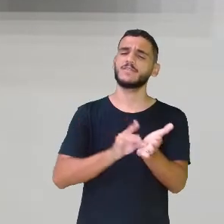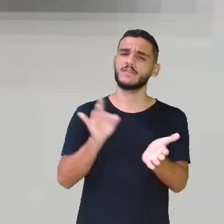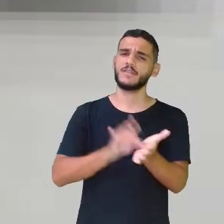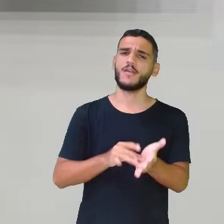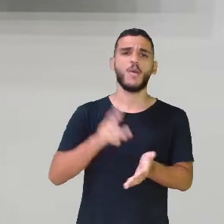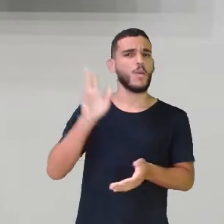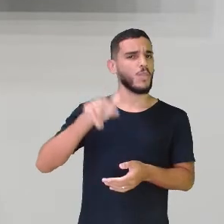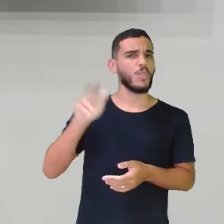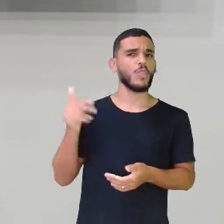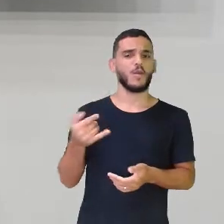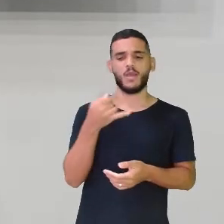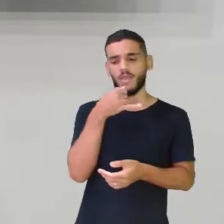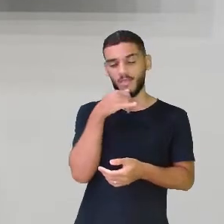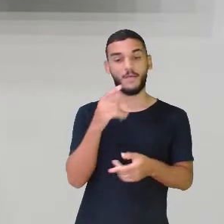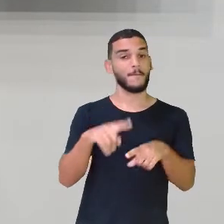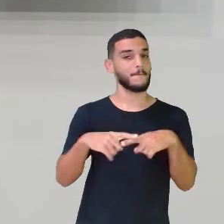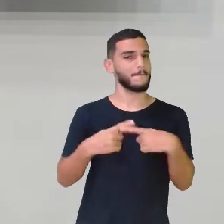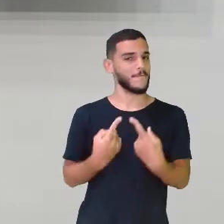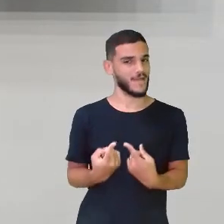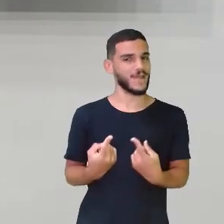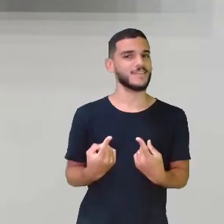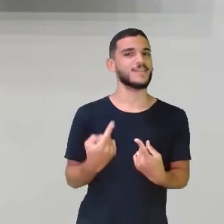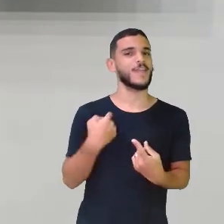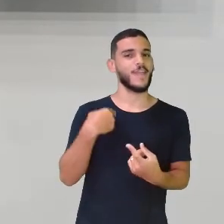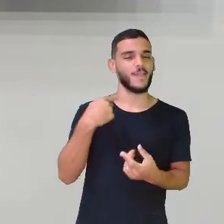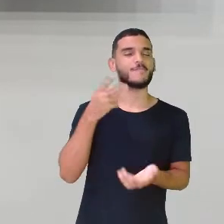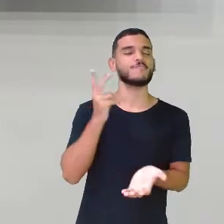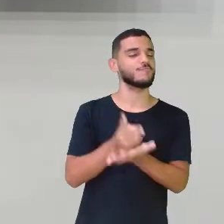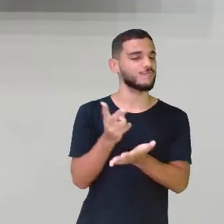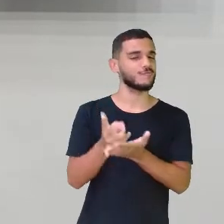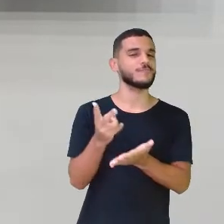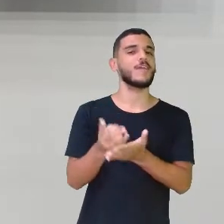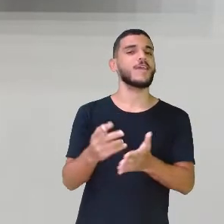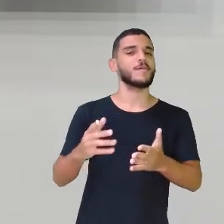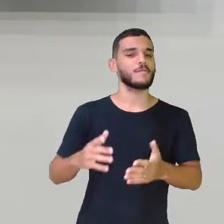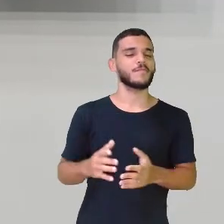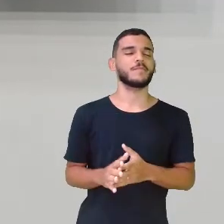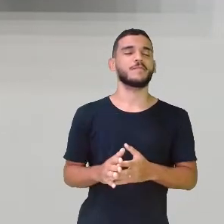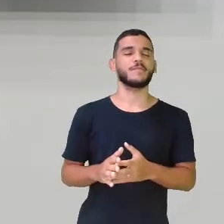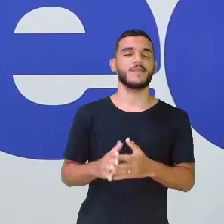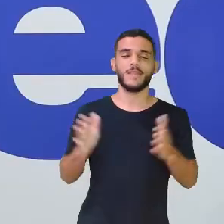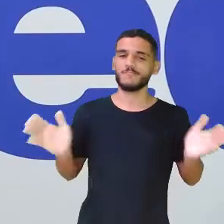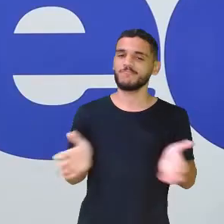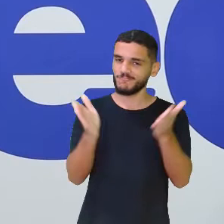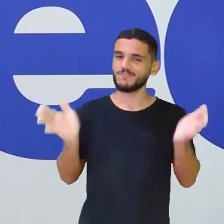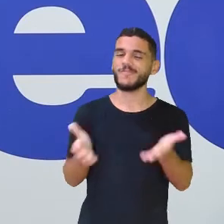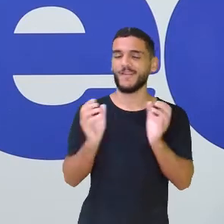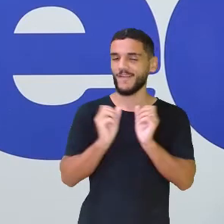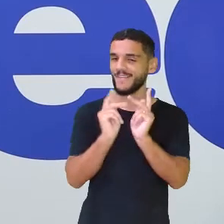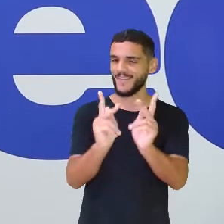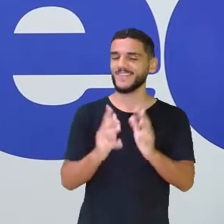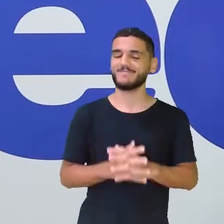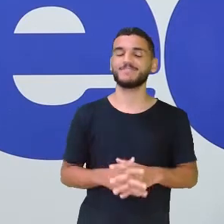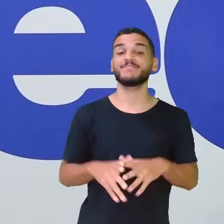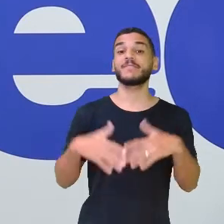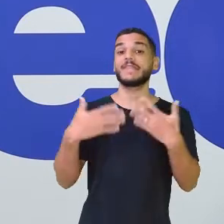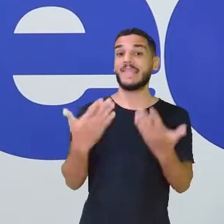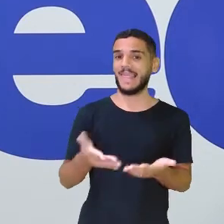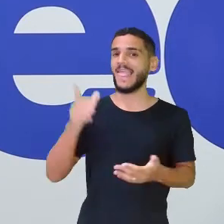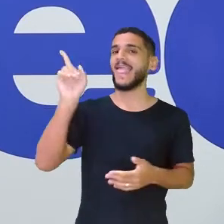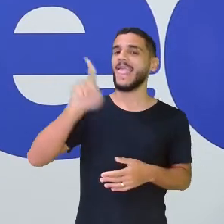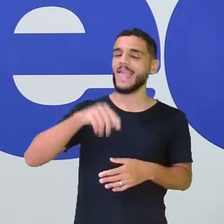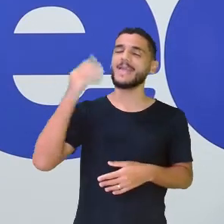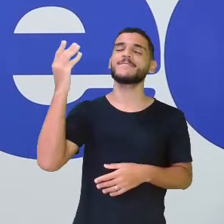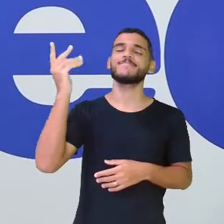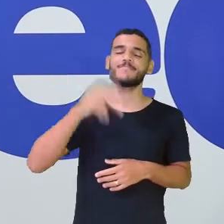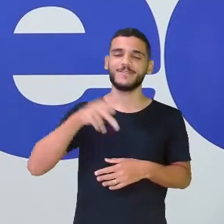me decepcionam, mas eu sempre dou uma reforçada, né? E aí, professora? Isso mesmo, professora Kedma. A Amanda está